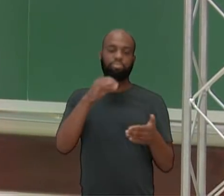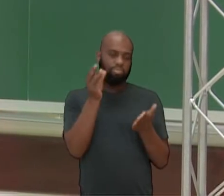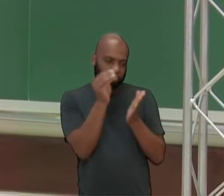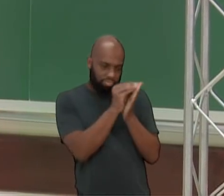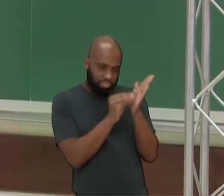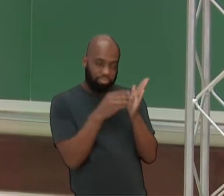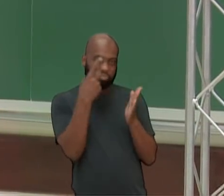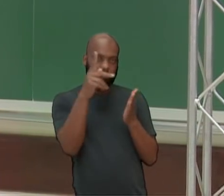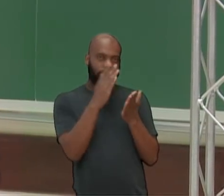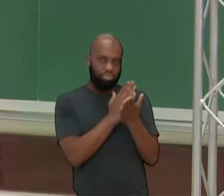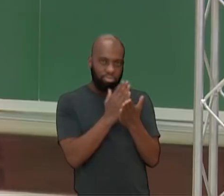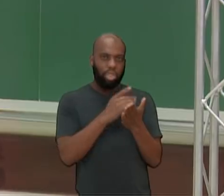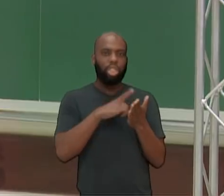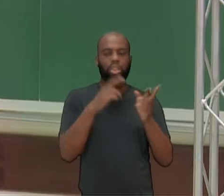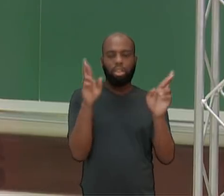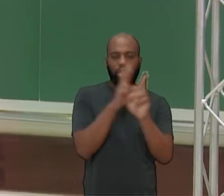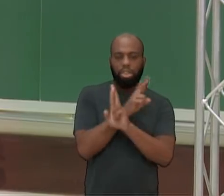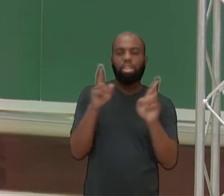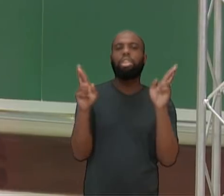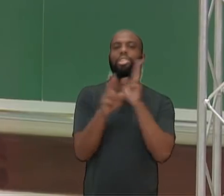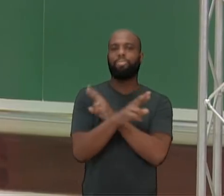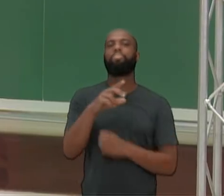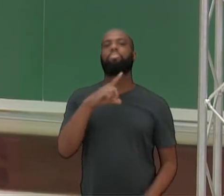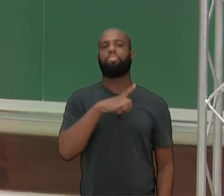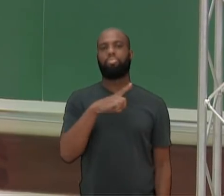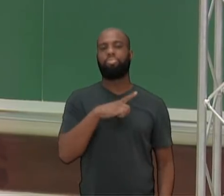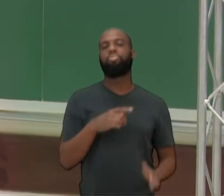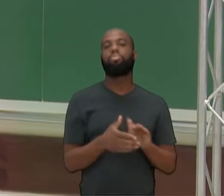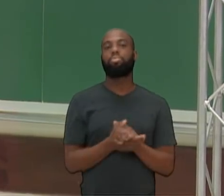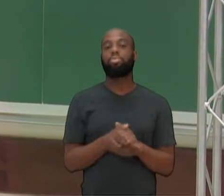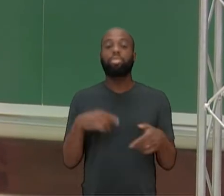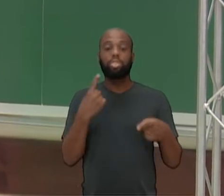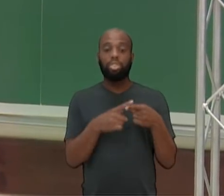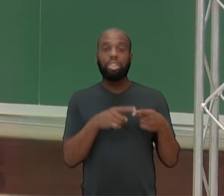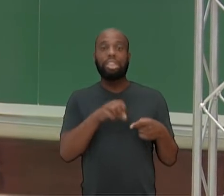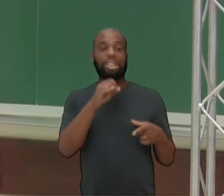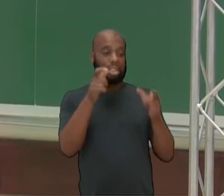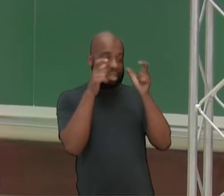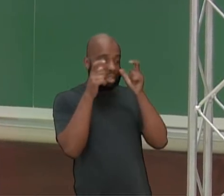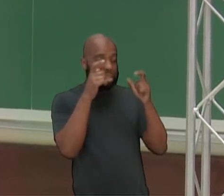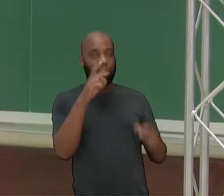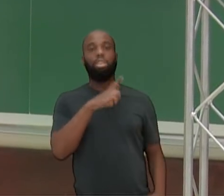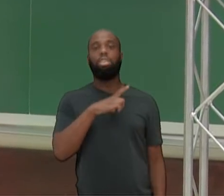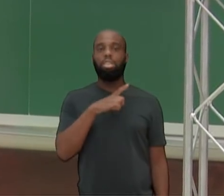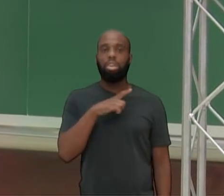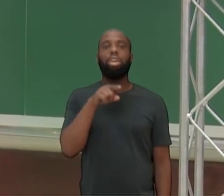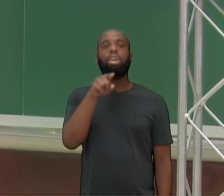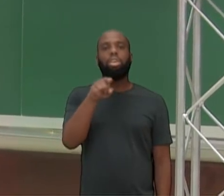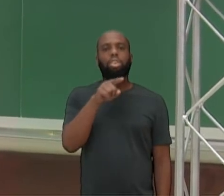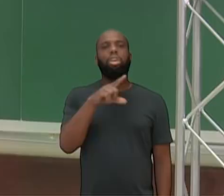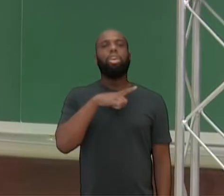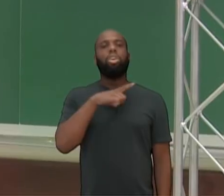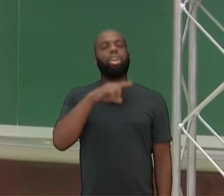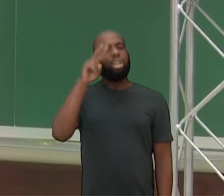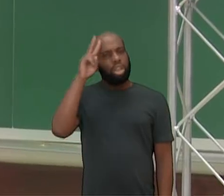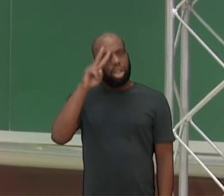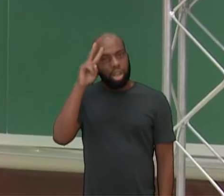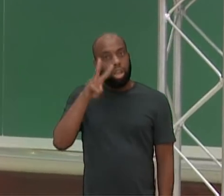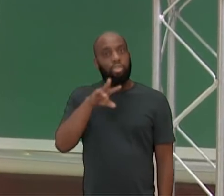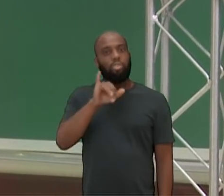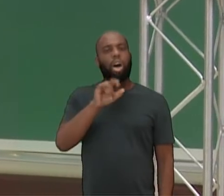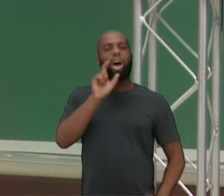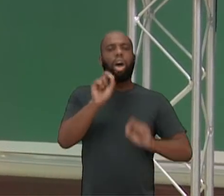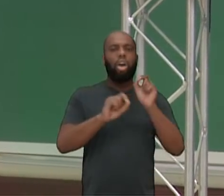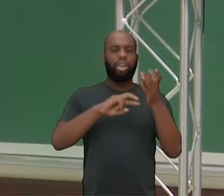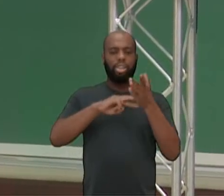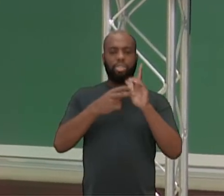estar toda a relação aí, você vai se achar muito fácil. Se você prestou bastante atenção, você já vai lembrar o